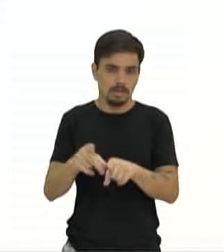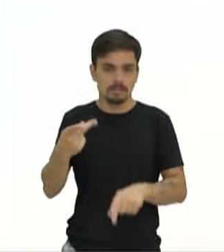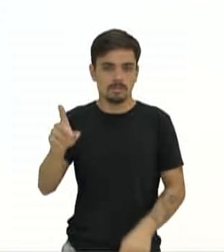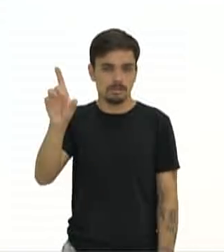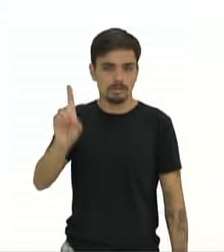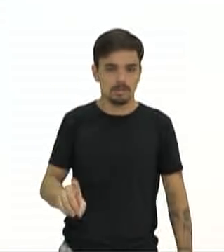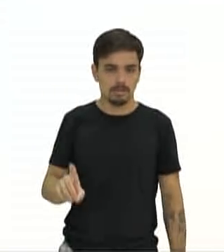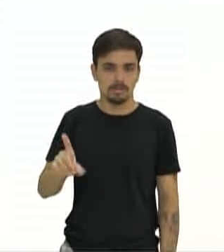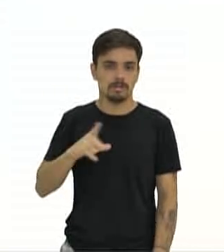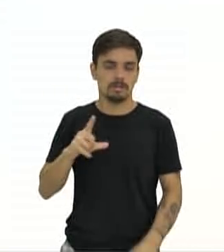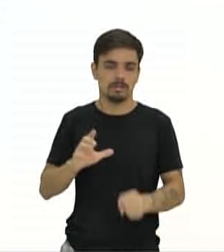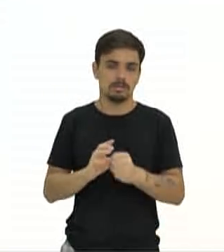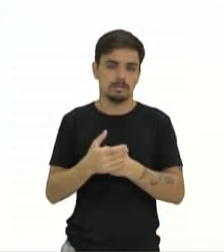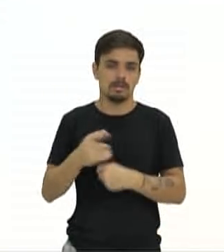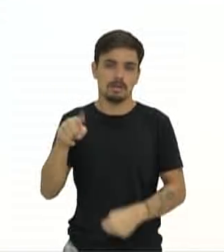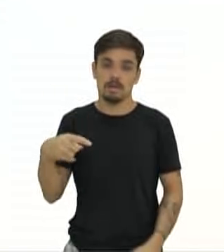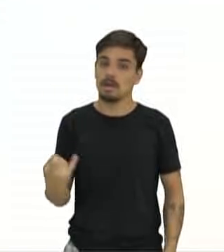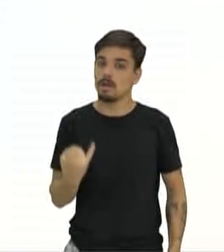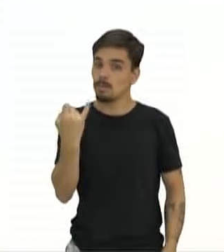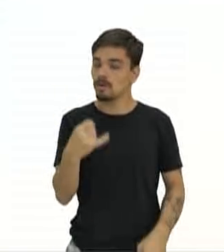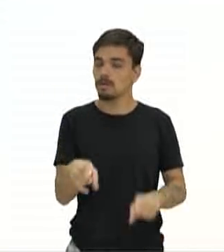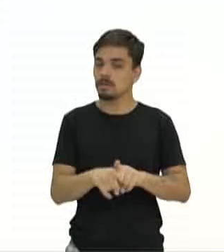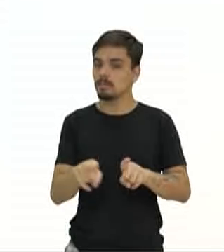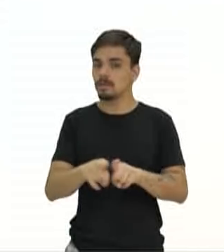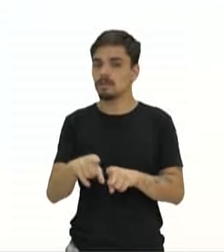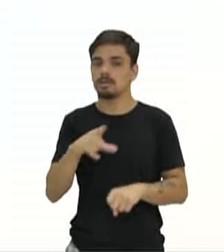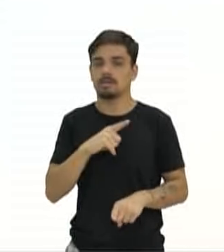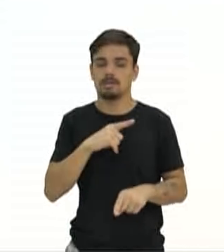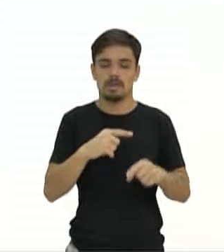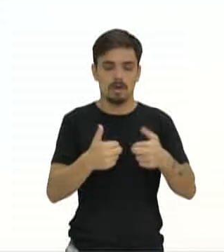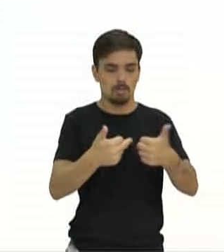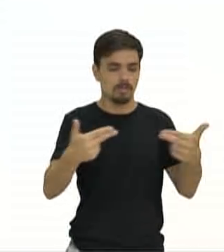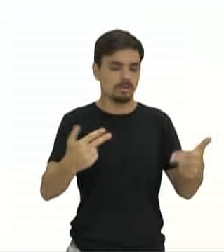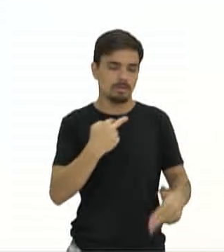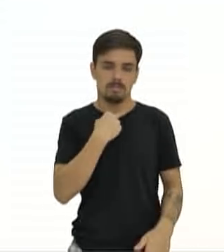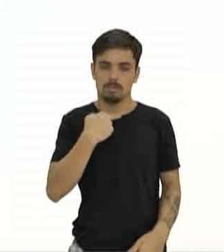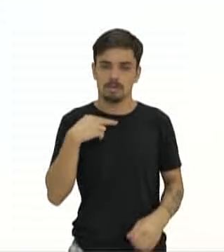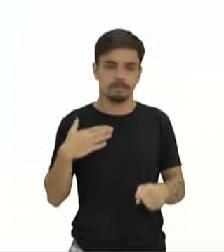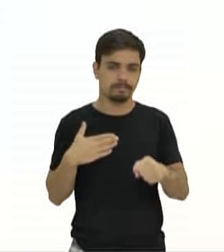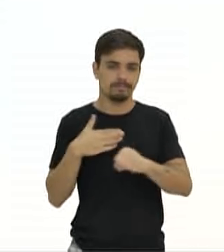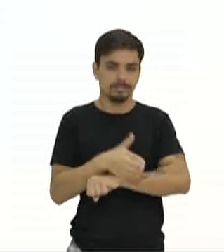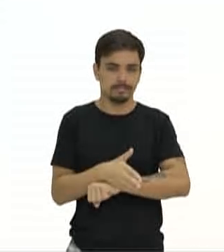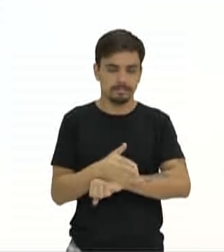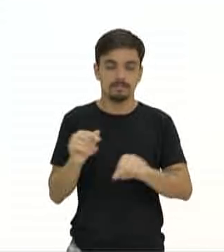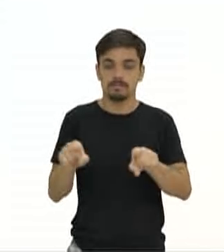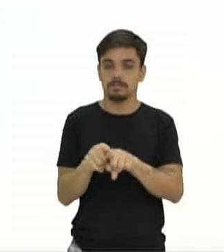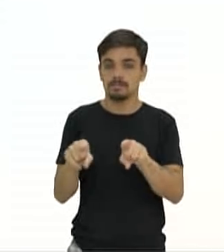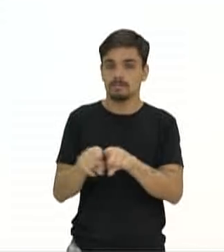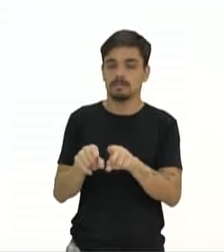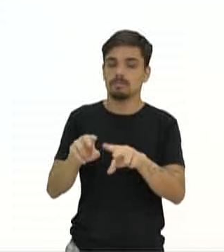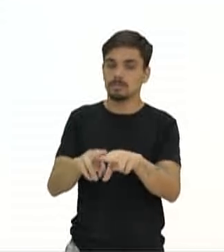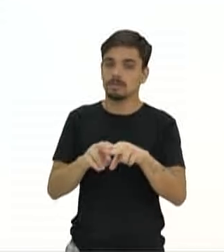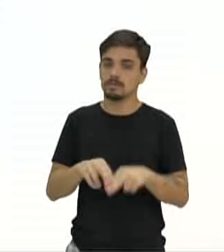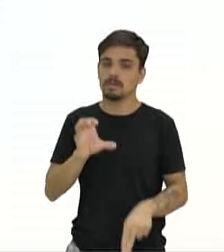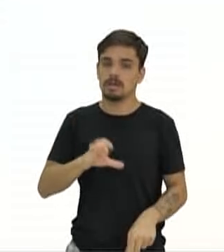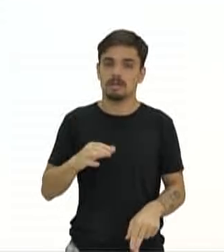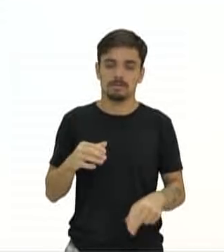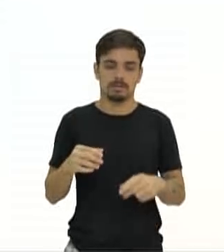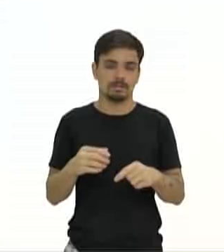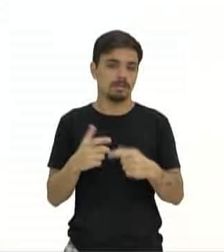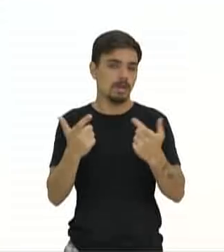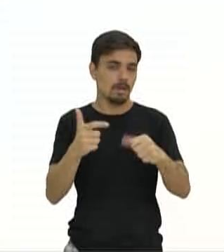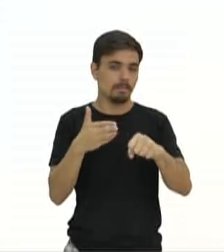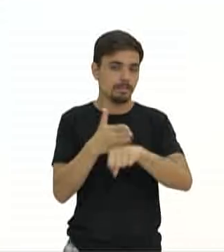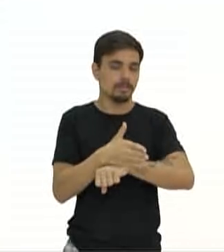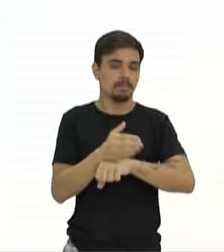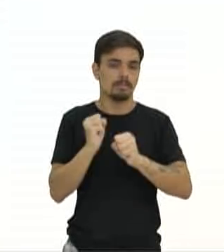direito de anonimato seja importante, há linhas que não podem ser ultrapassadas, apesar do fato de que estas linhas podem